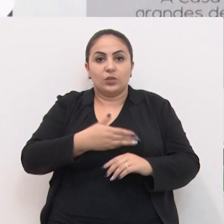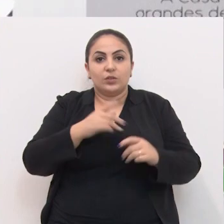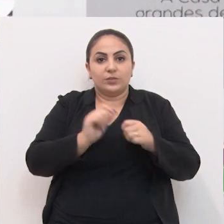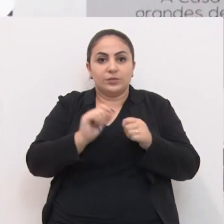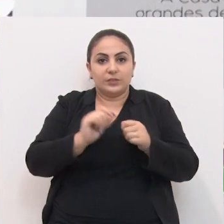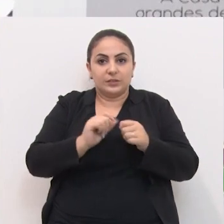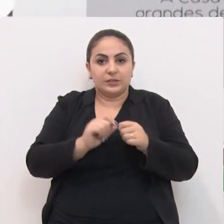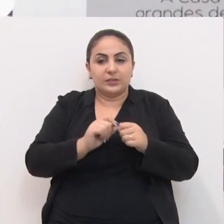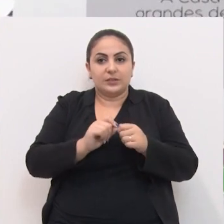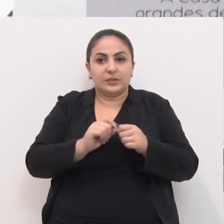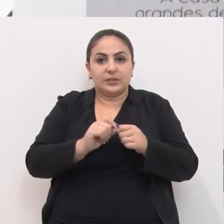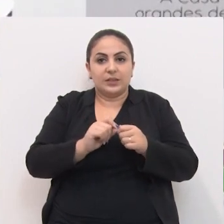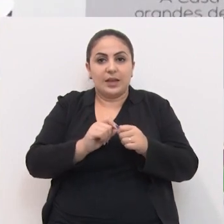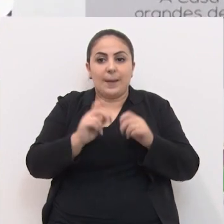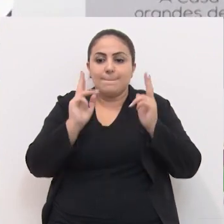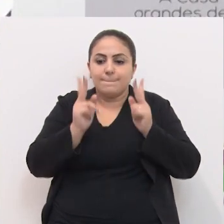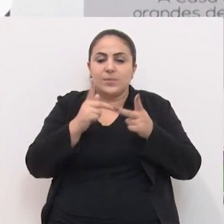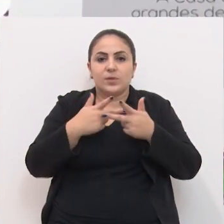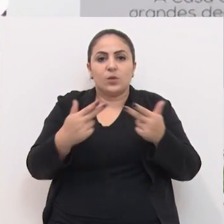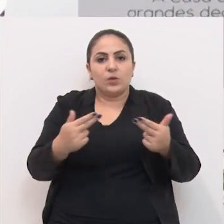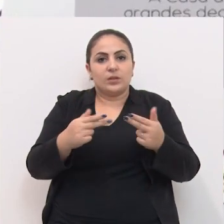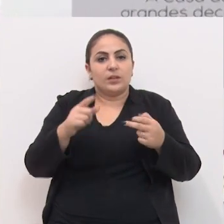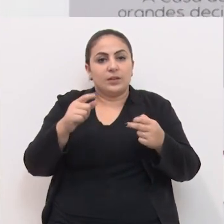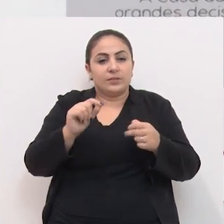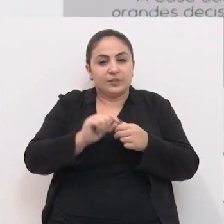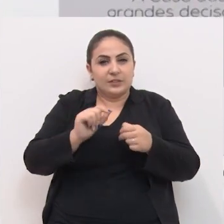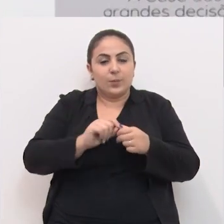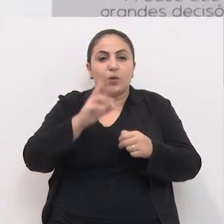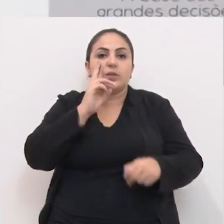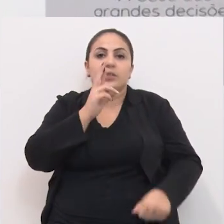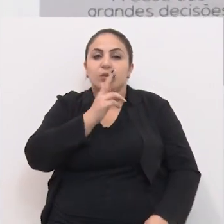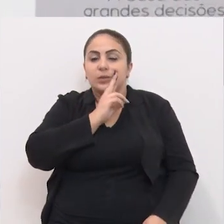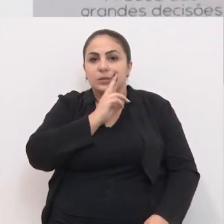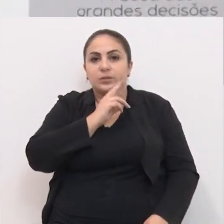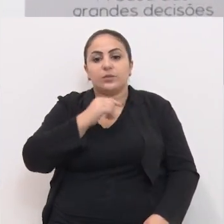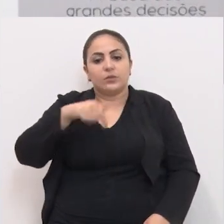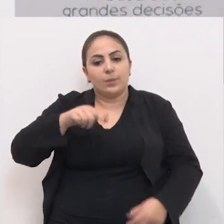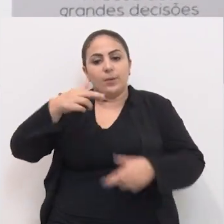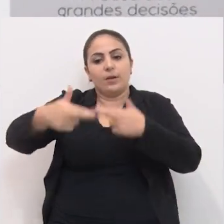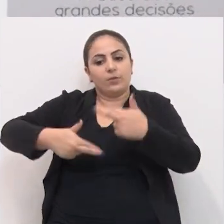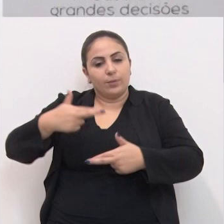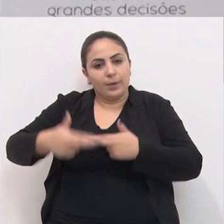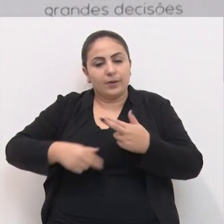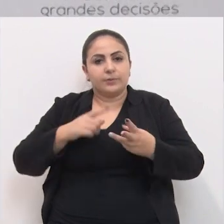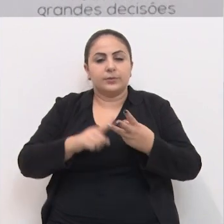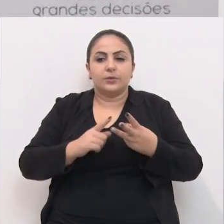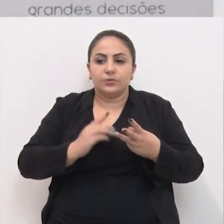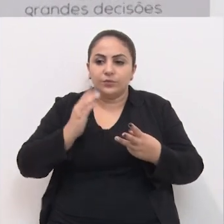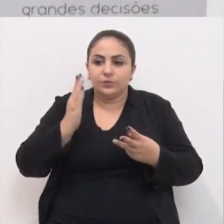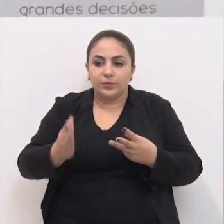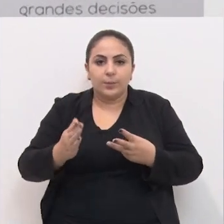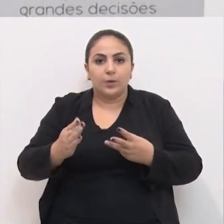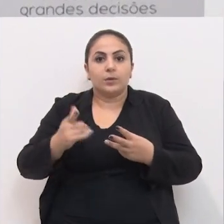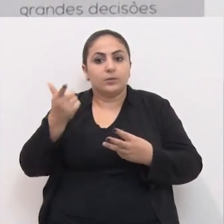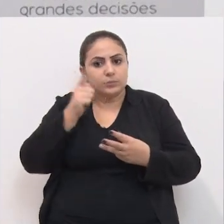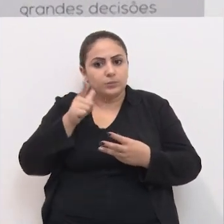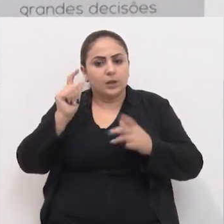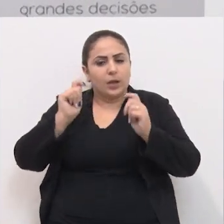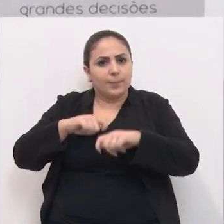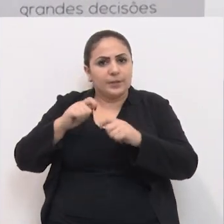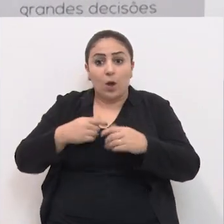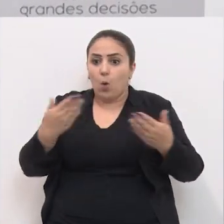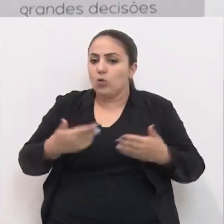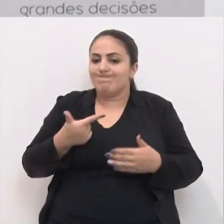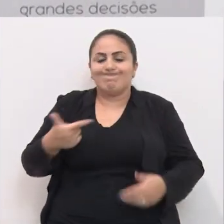grande, representativo, sempre os nossos eventos são com bastante número de pessoas, e para isso que